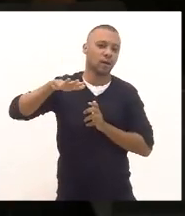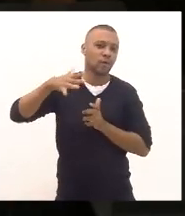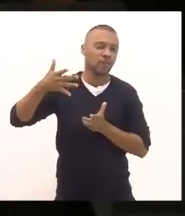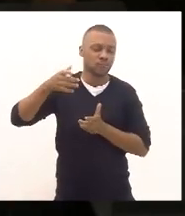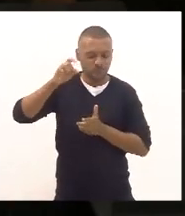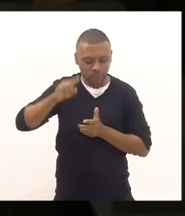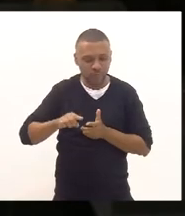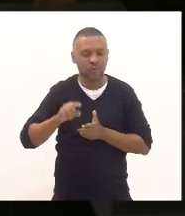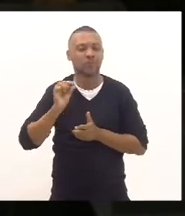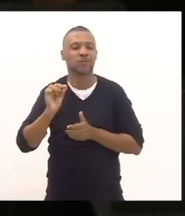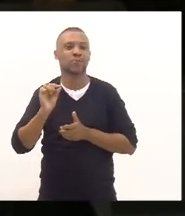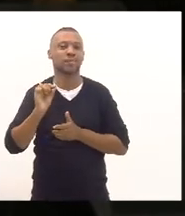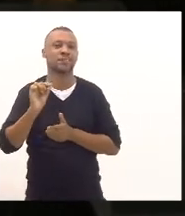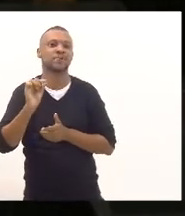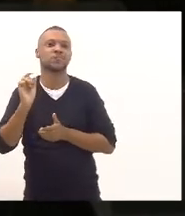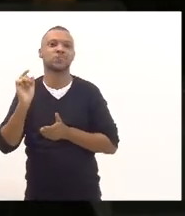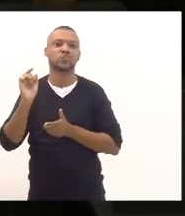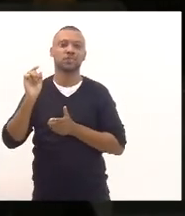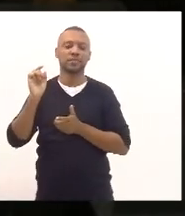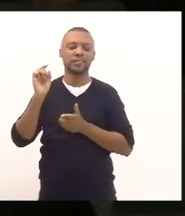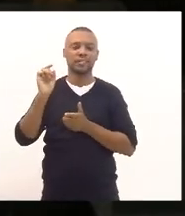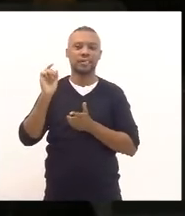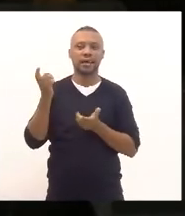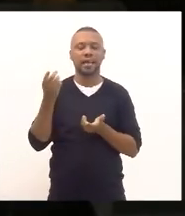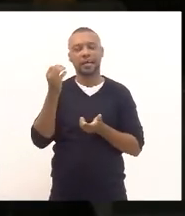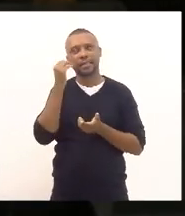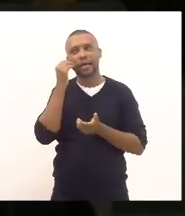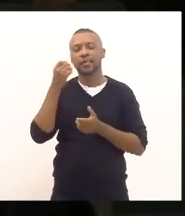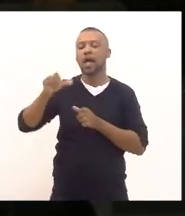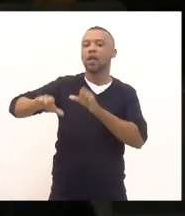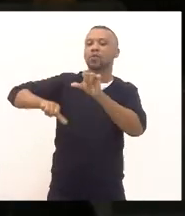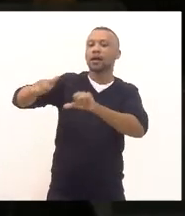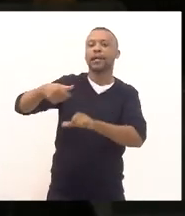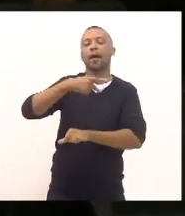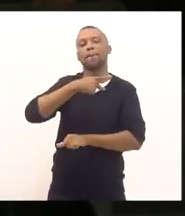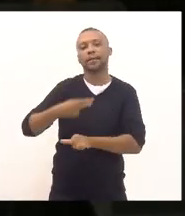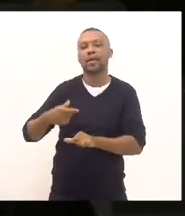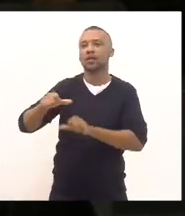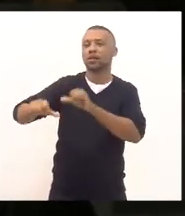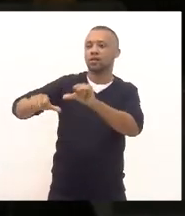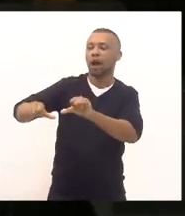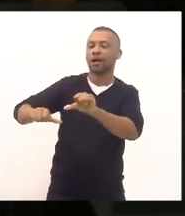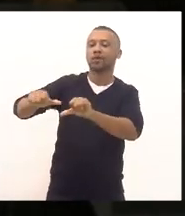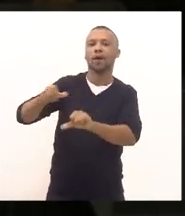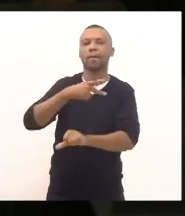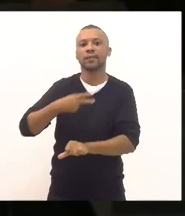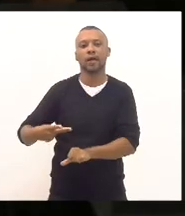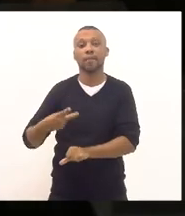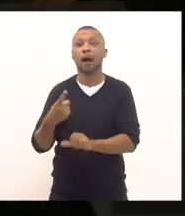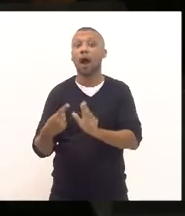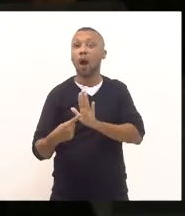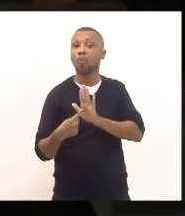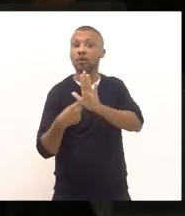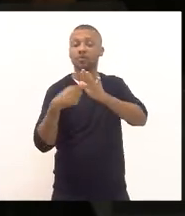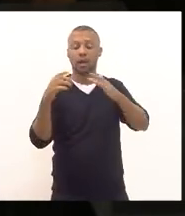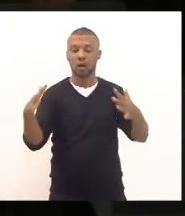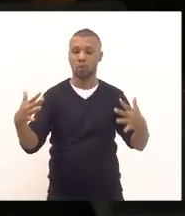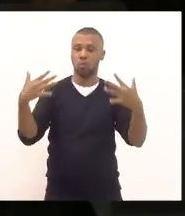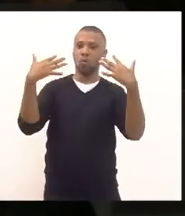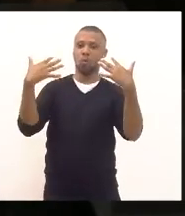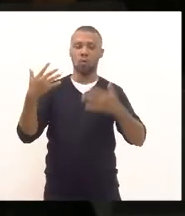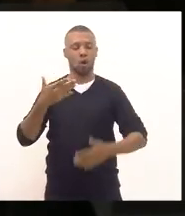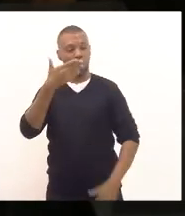e é tirar e botar Presidente na Petrobras para se dizer ao grande público